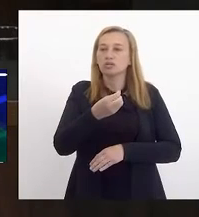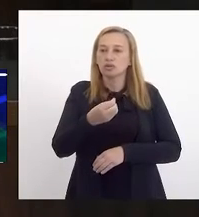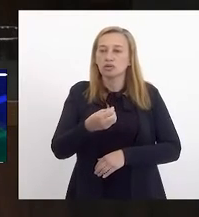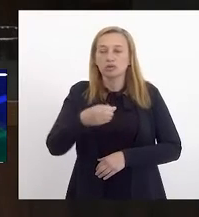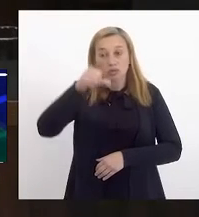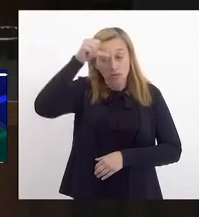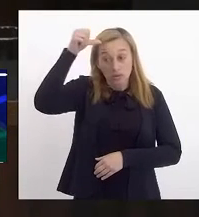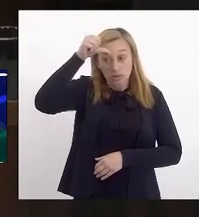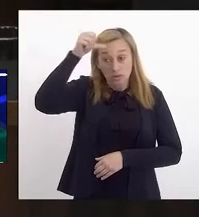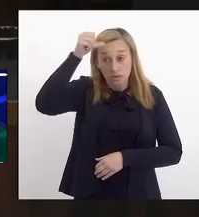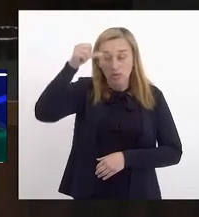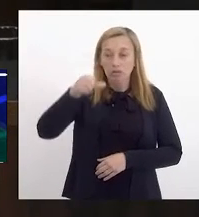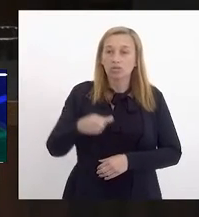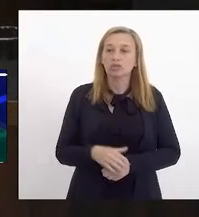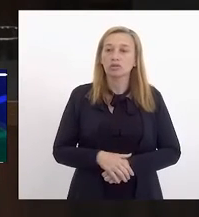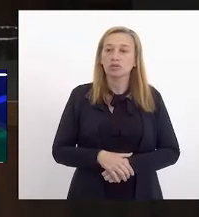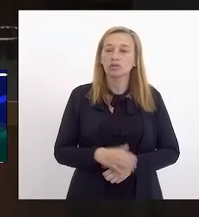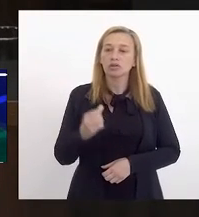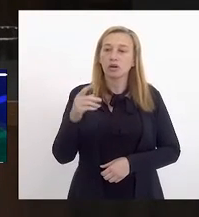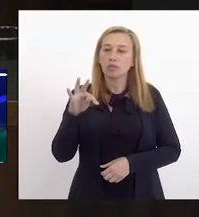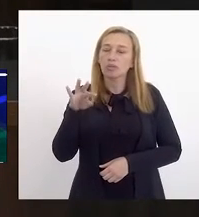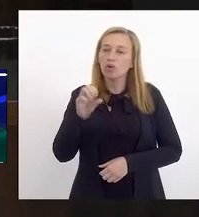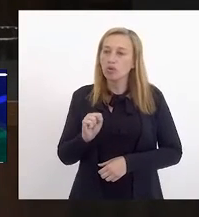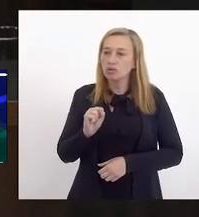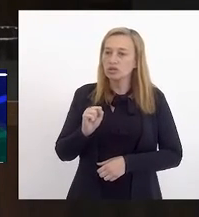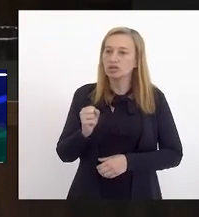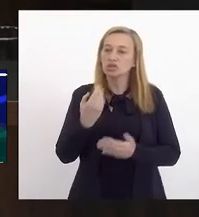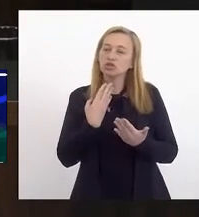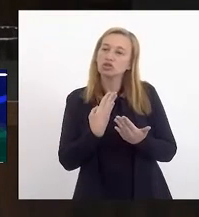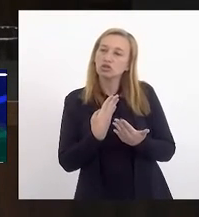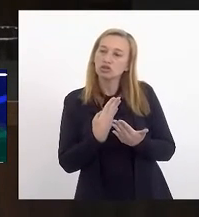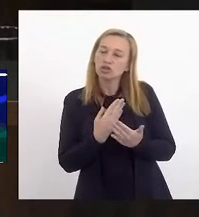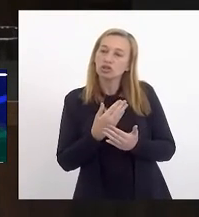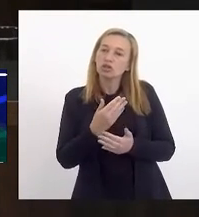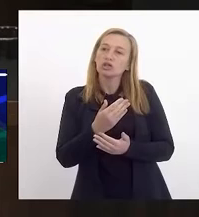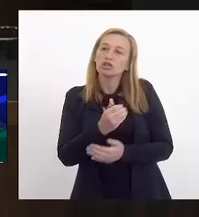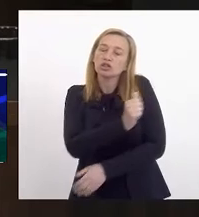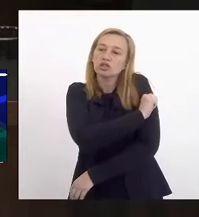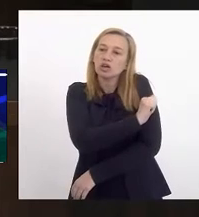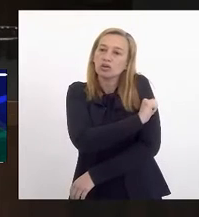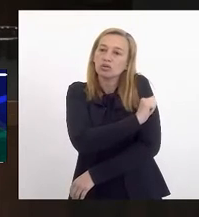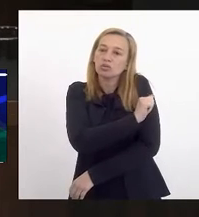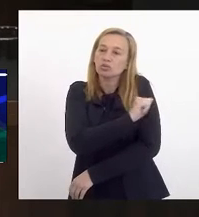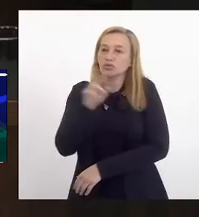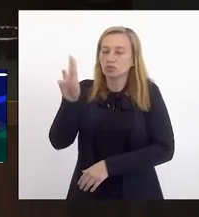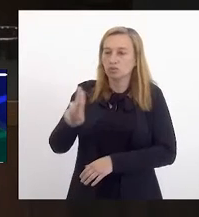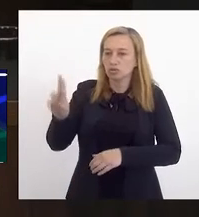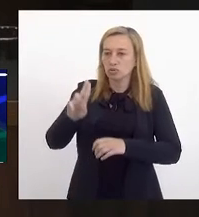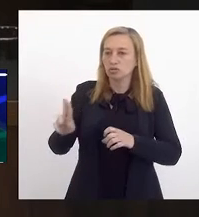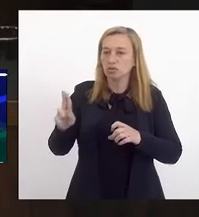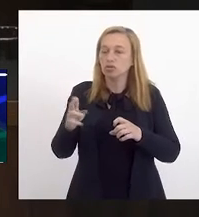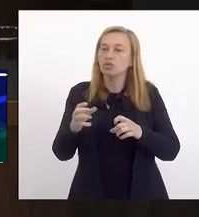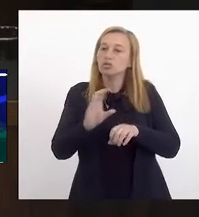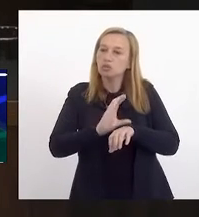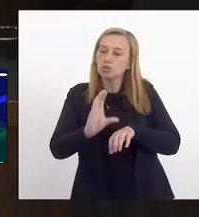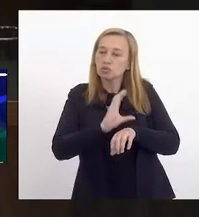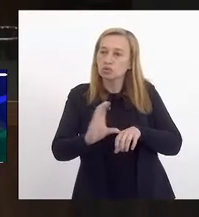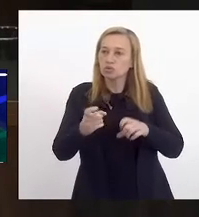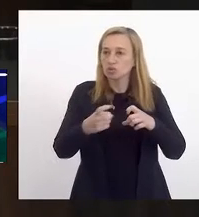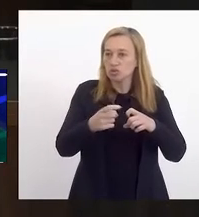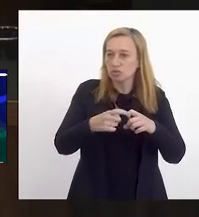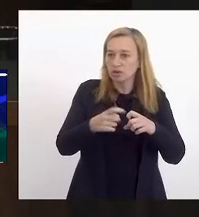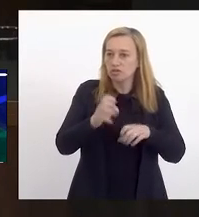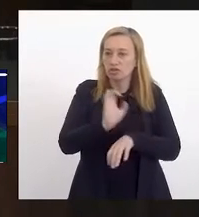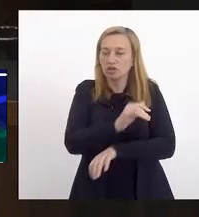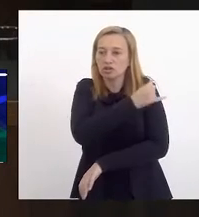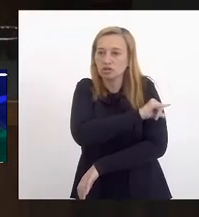Castro, dispondo sobre a bolsa de estudo aos universitários de graduação no curso de medicina no estado do Rio de Janeiro. Parecer